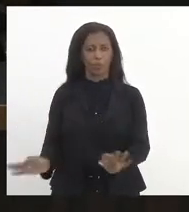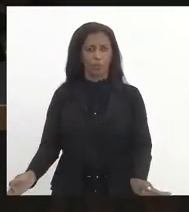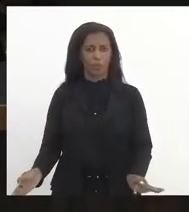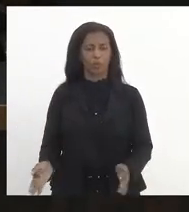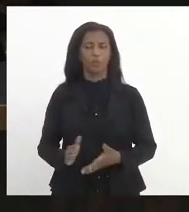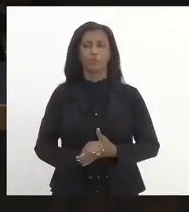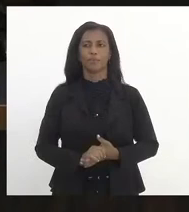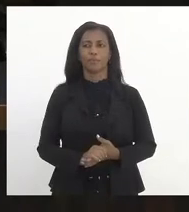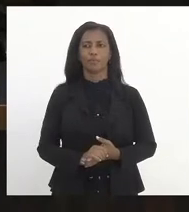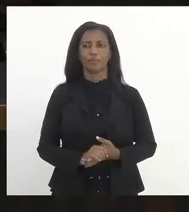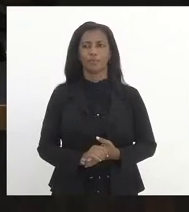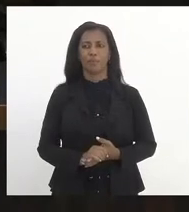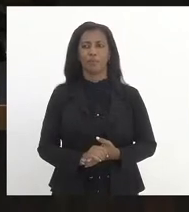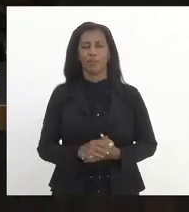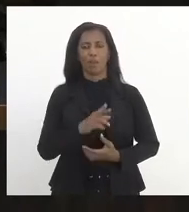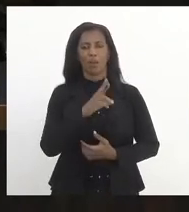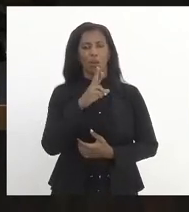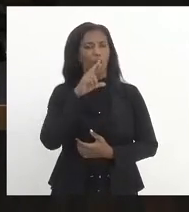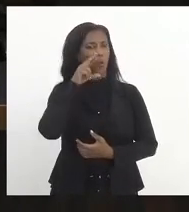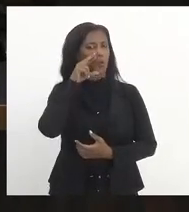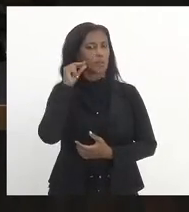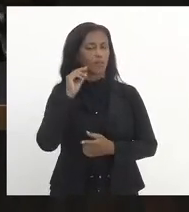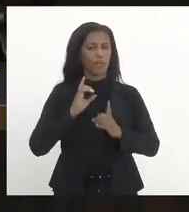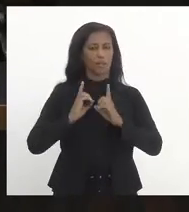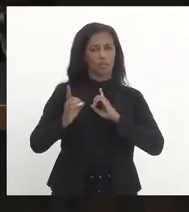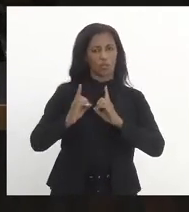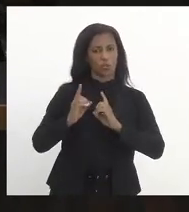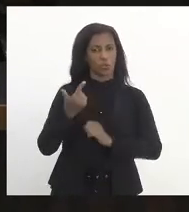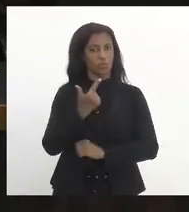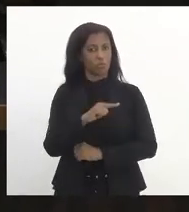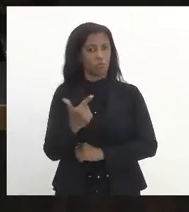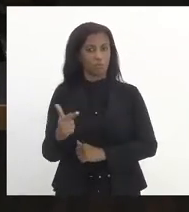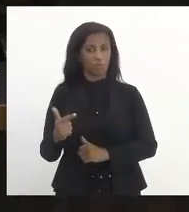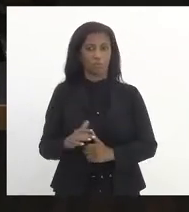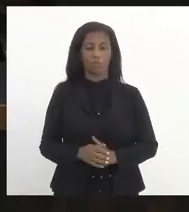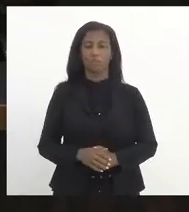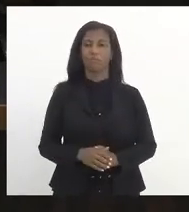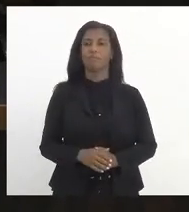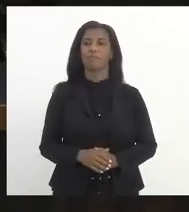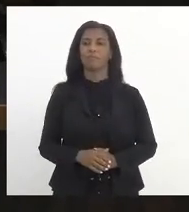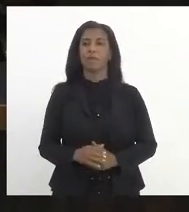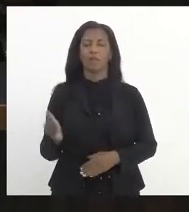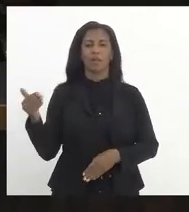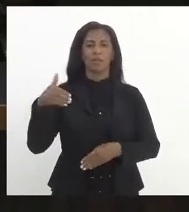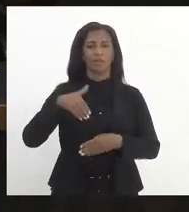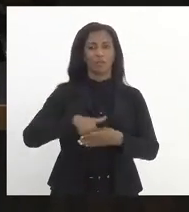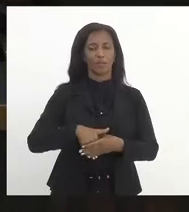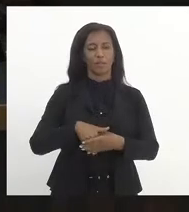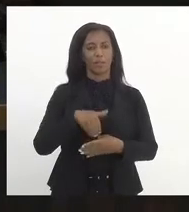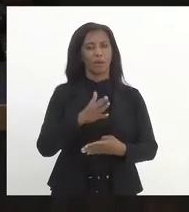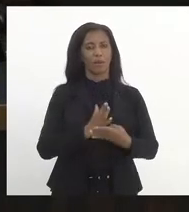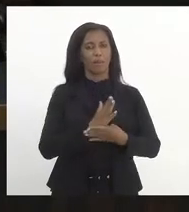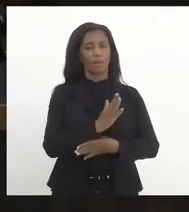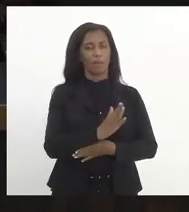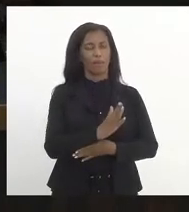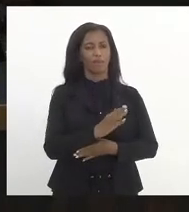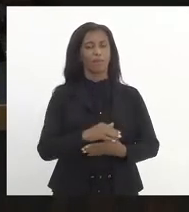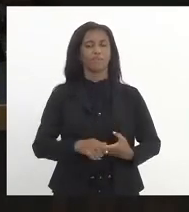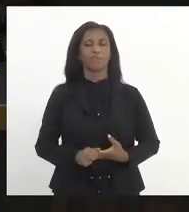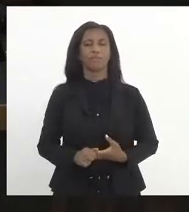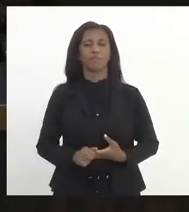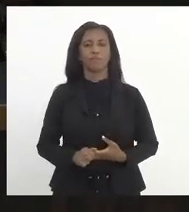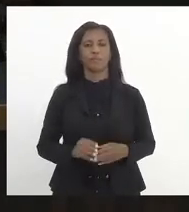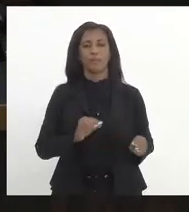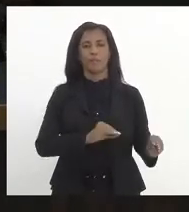favorável, relator deputado Rosenberg Reis. Em discussão, não havendo quem queira discutir, encerrada a discussão. Em votação, os senhores que aprovam, permaneçam como estão, aprovado,